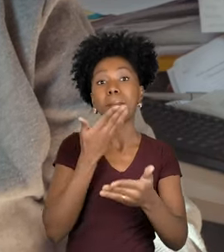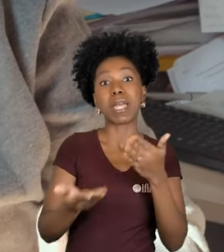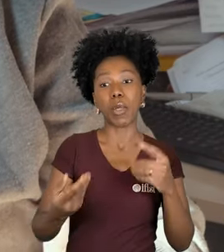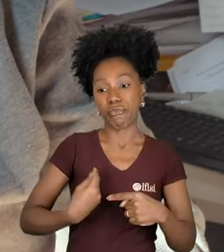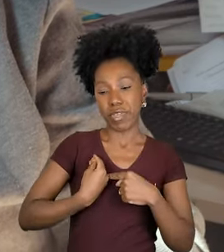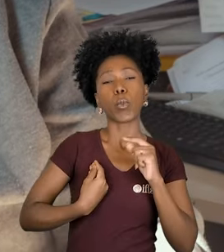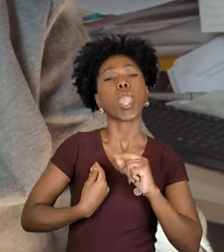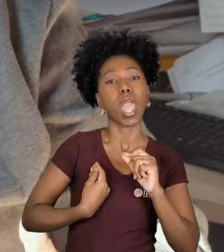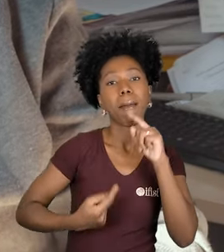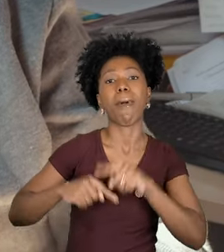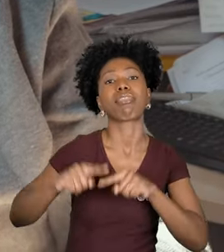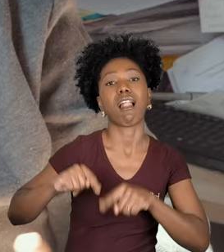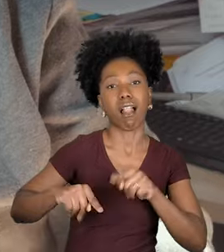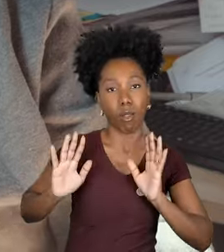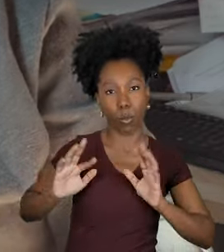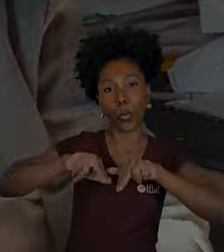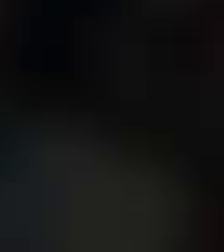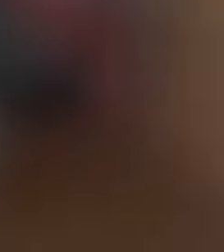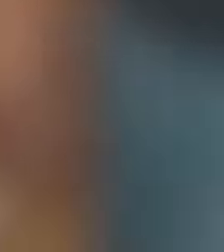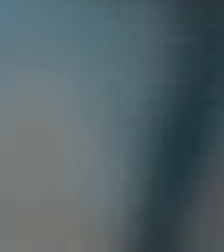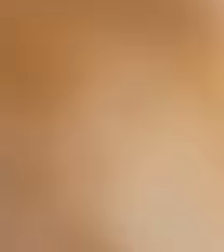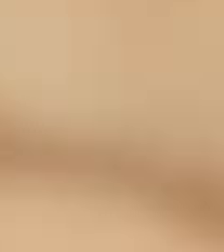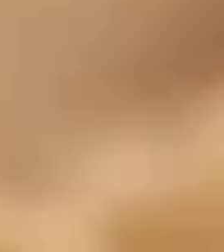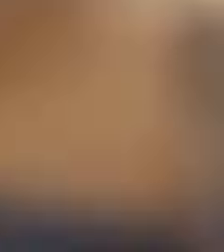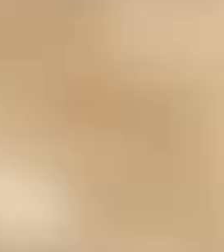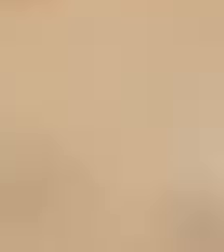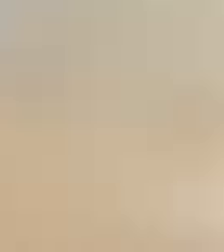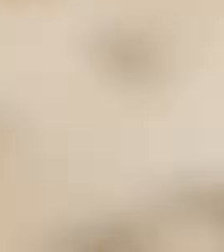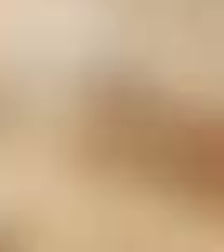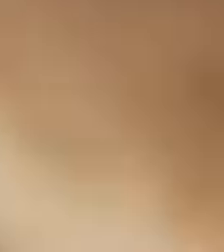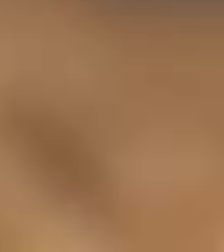Vida material, mas a vida.